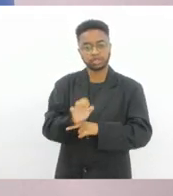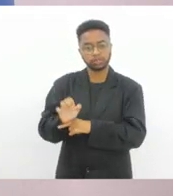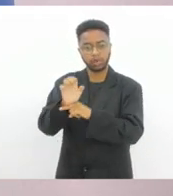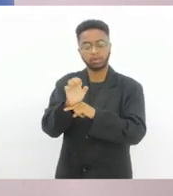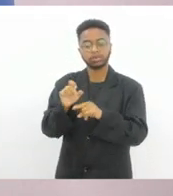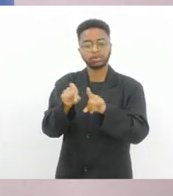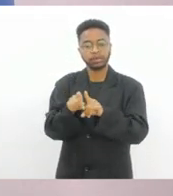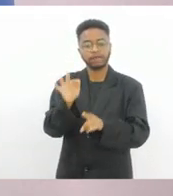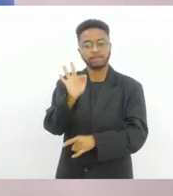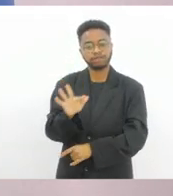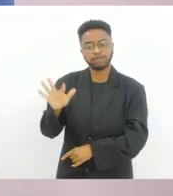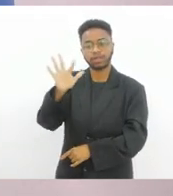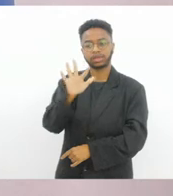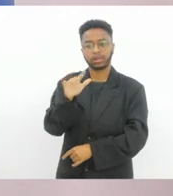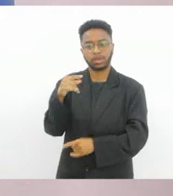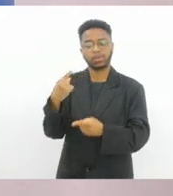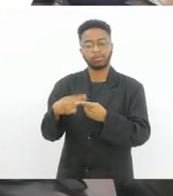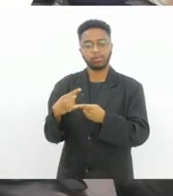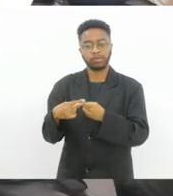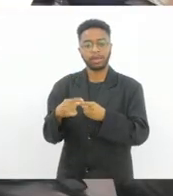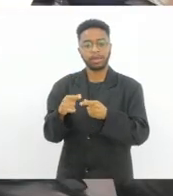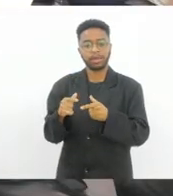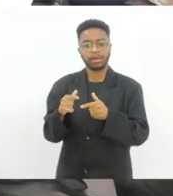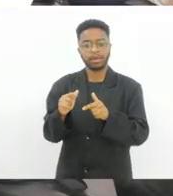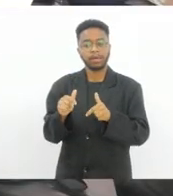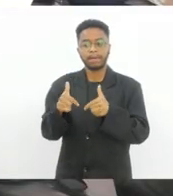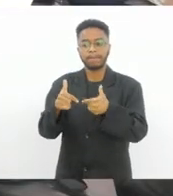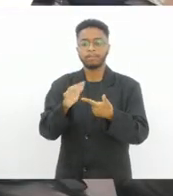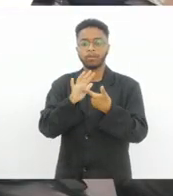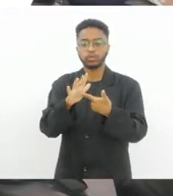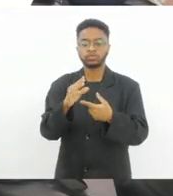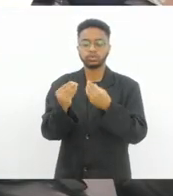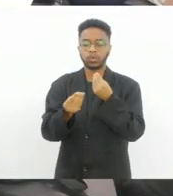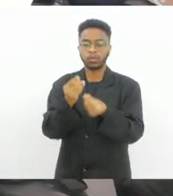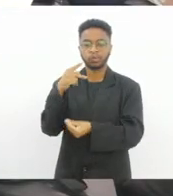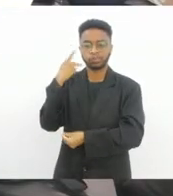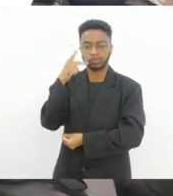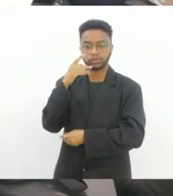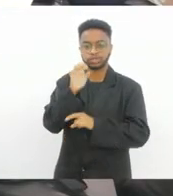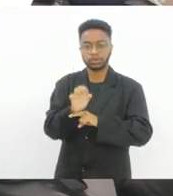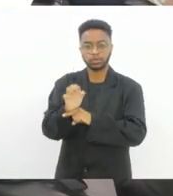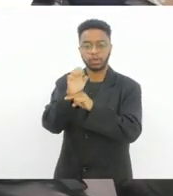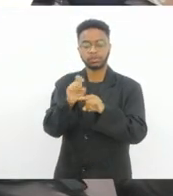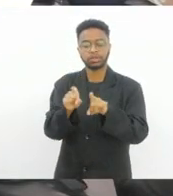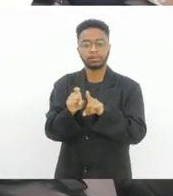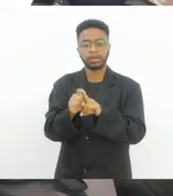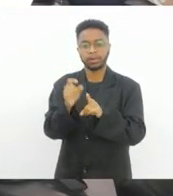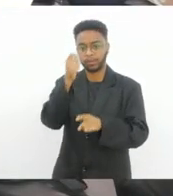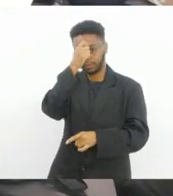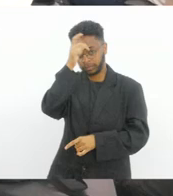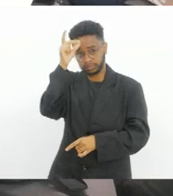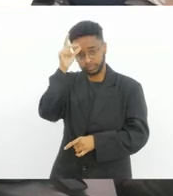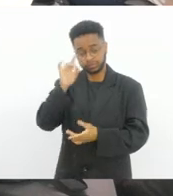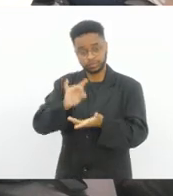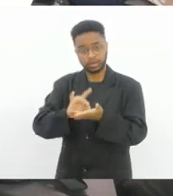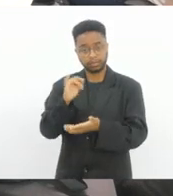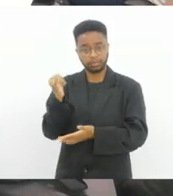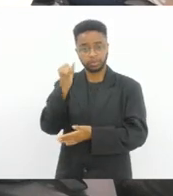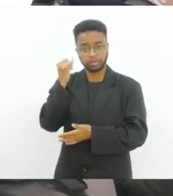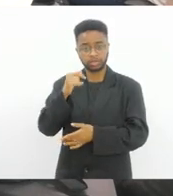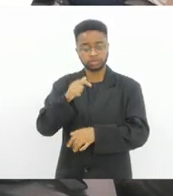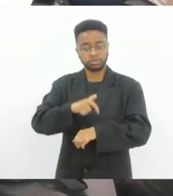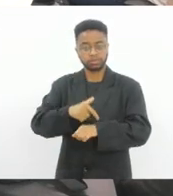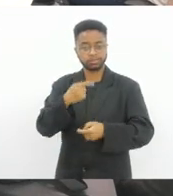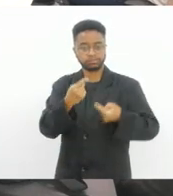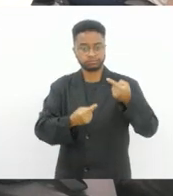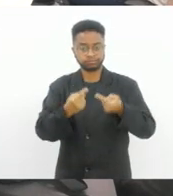federal, que interfere exatamente no que é a política estadual e municipal, é central aqui nos debates que nós trazemos.